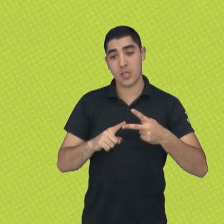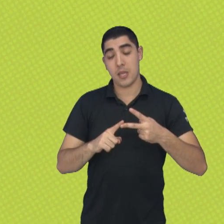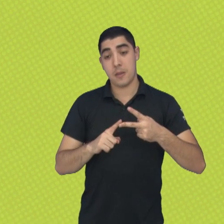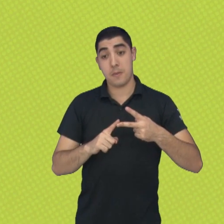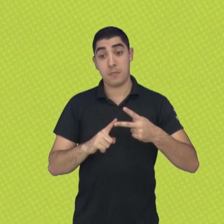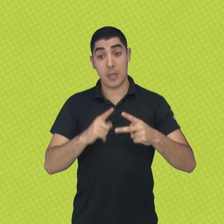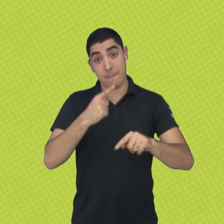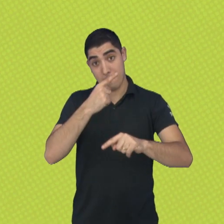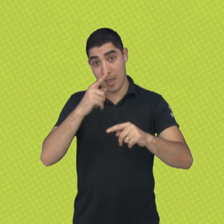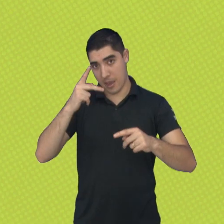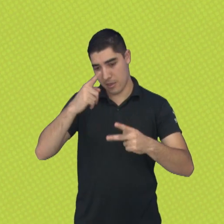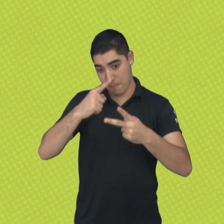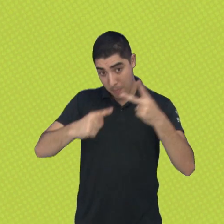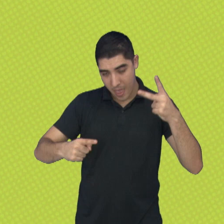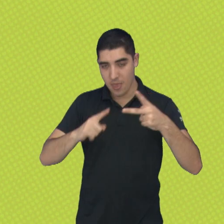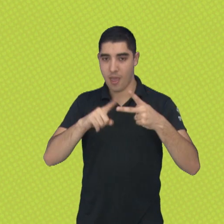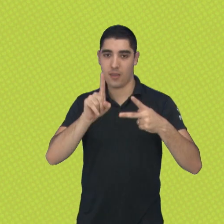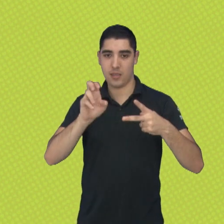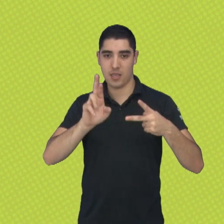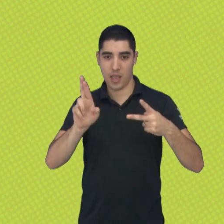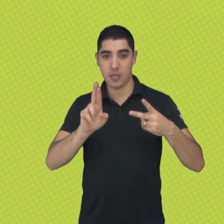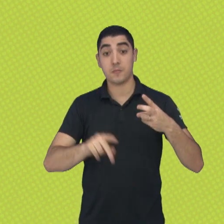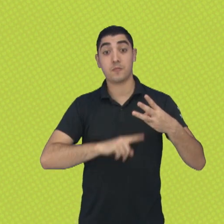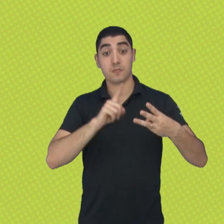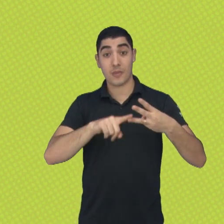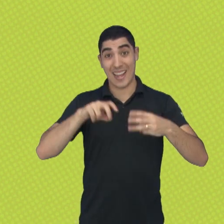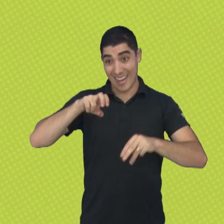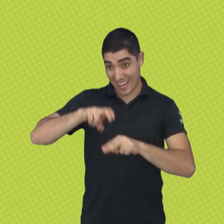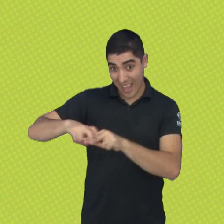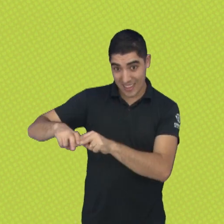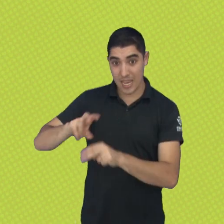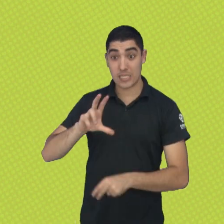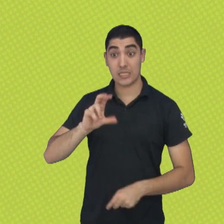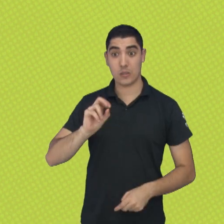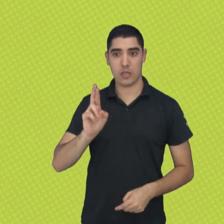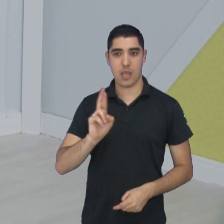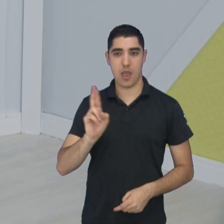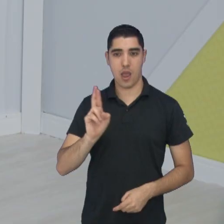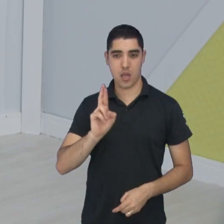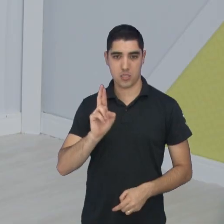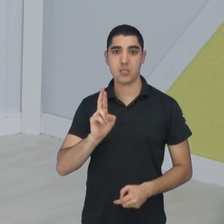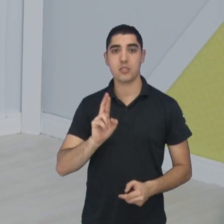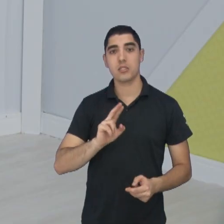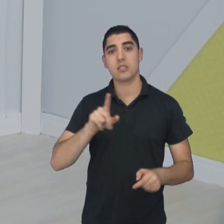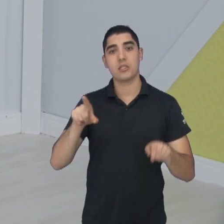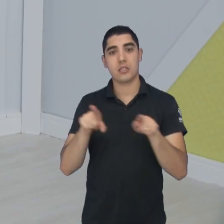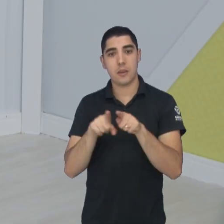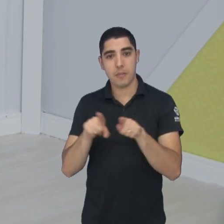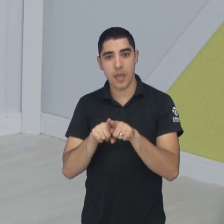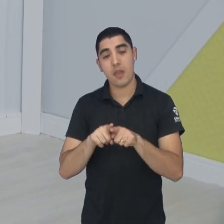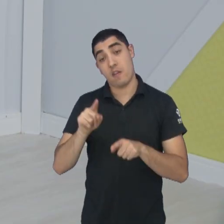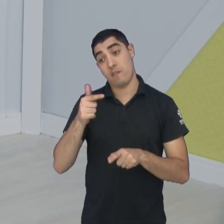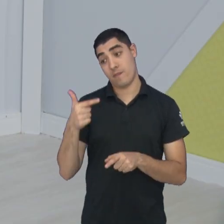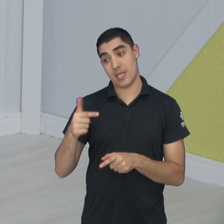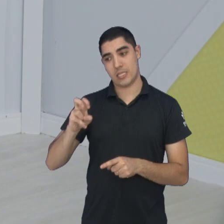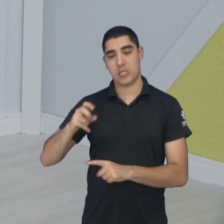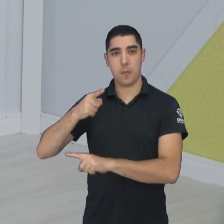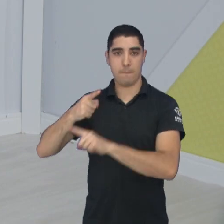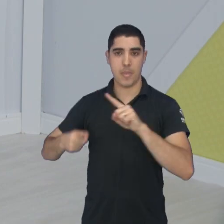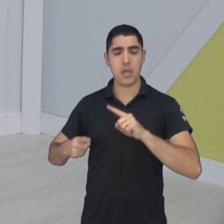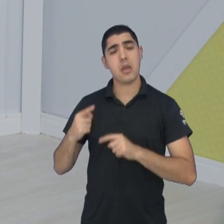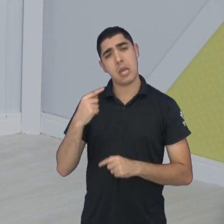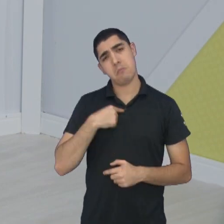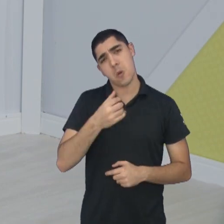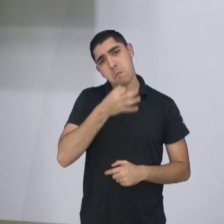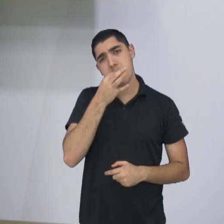as cadeiras, R$ 50,00 a cadeira, 25 a meia entrada aí para aqueles que têm direito. Acho que ficou de bom tamanho